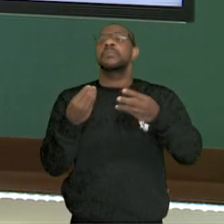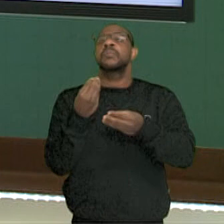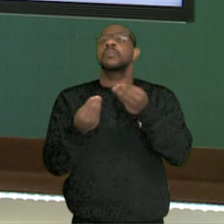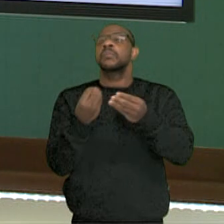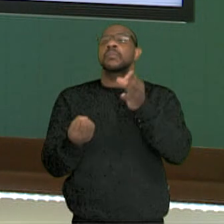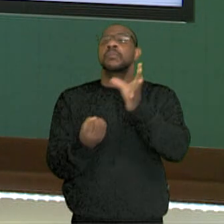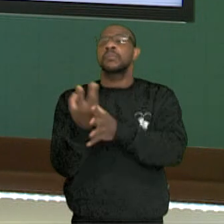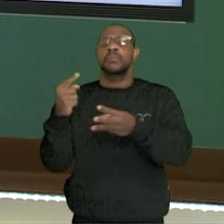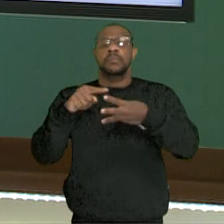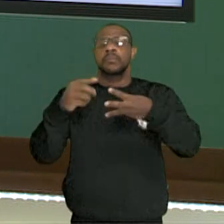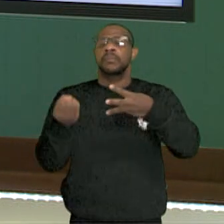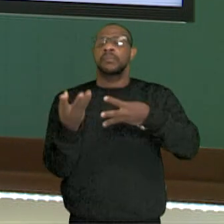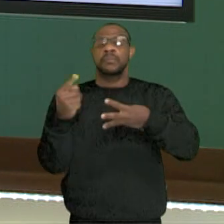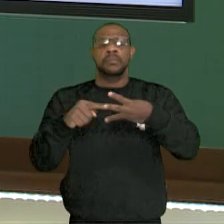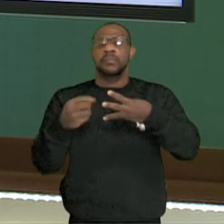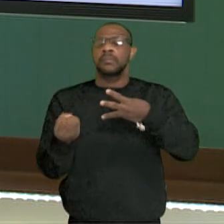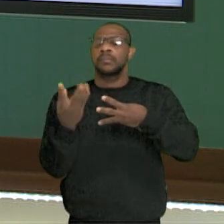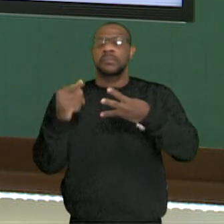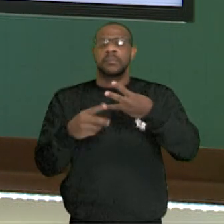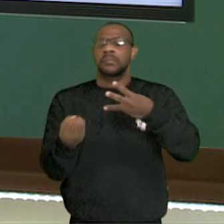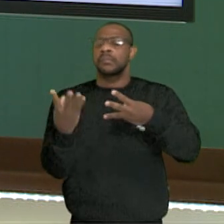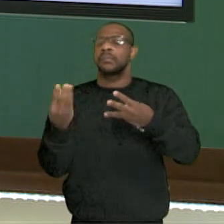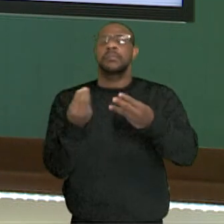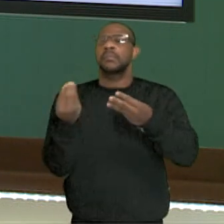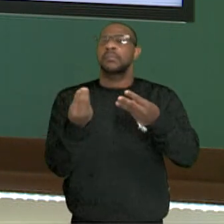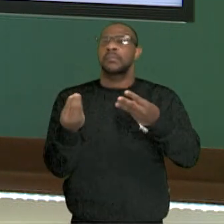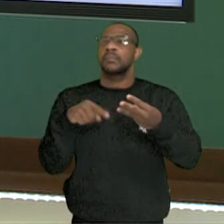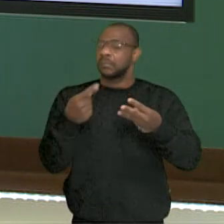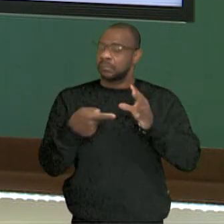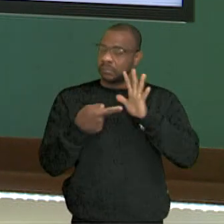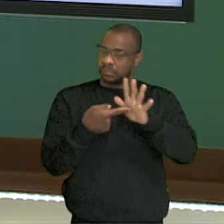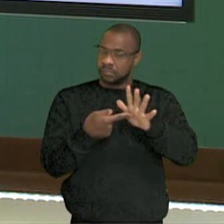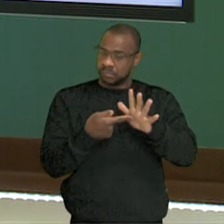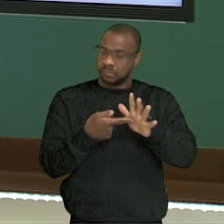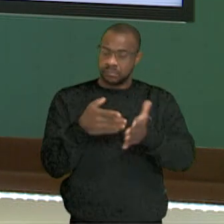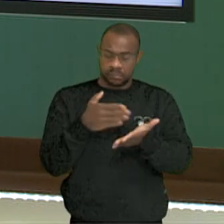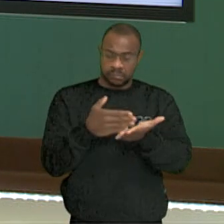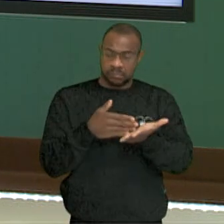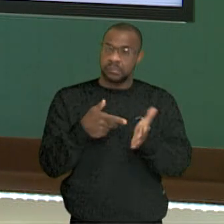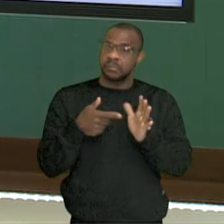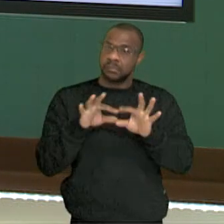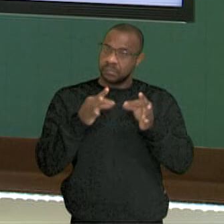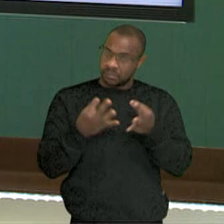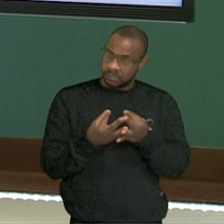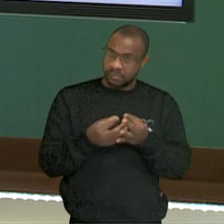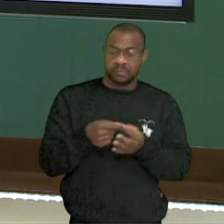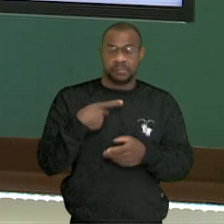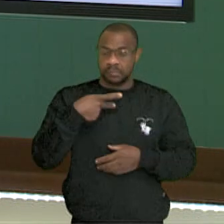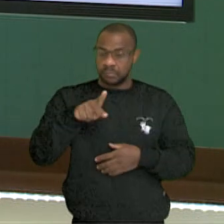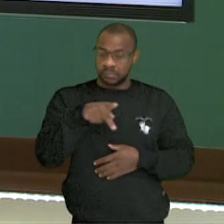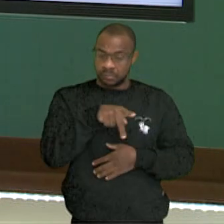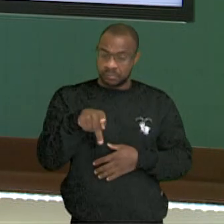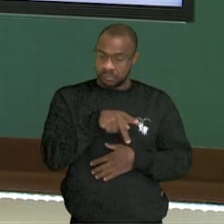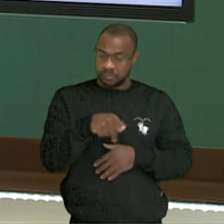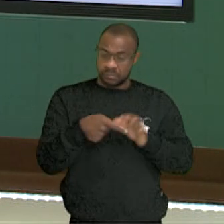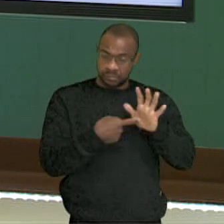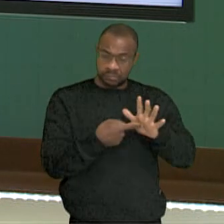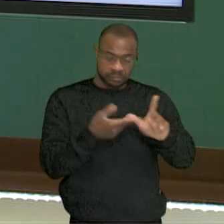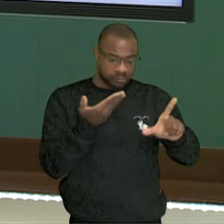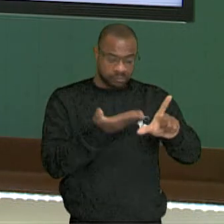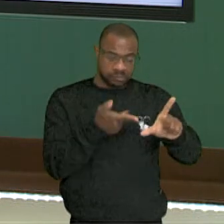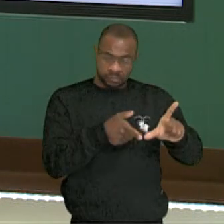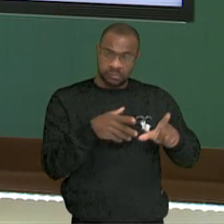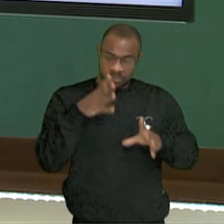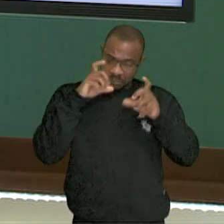origem. E depois mostre o seu caderno para sua família, para sua professora, para os seus colegas. Tira